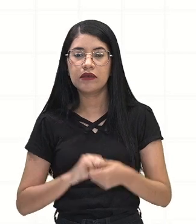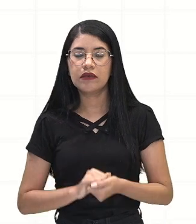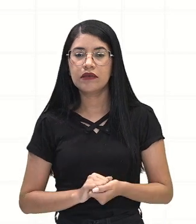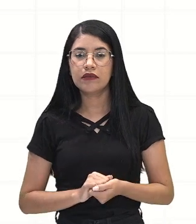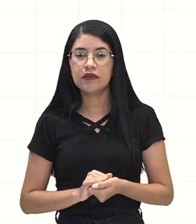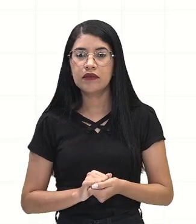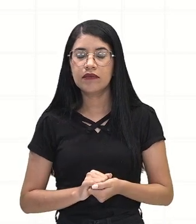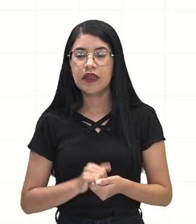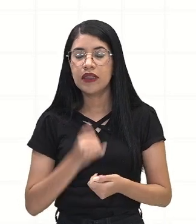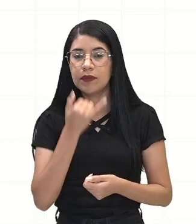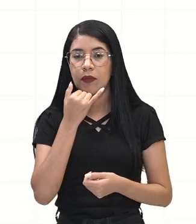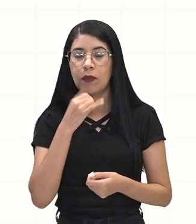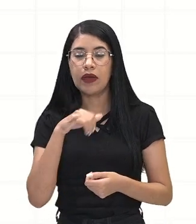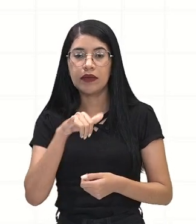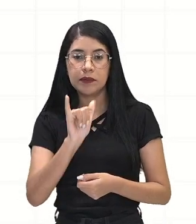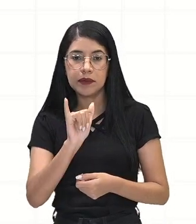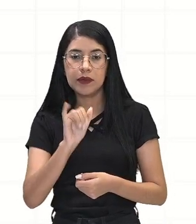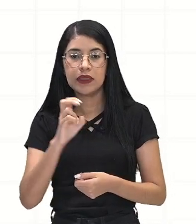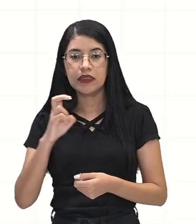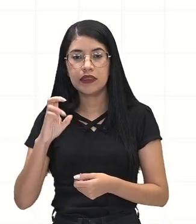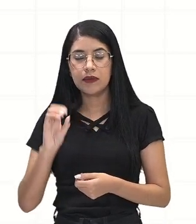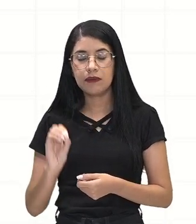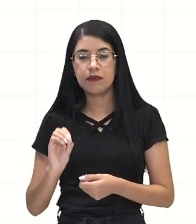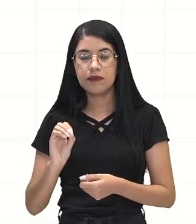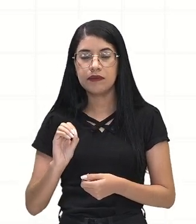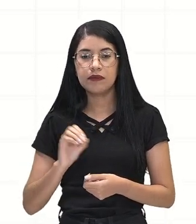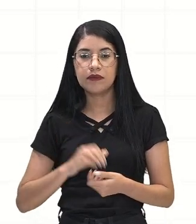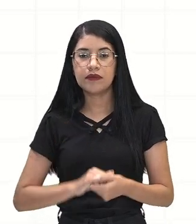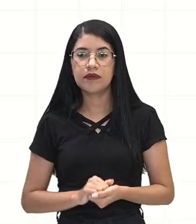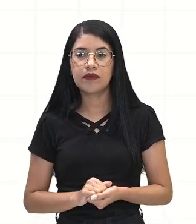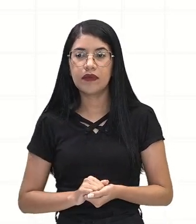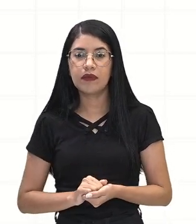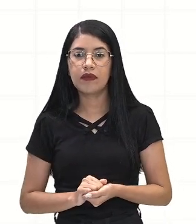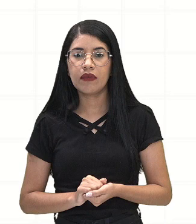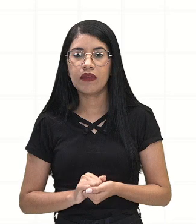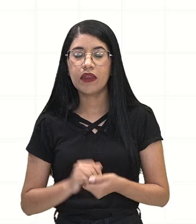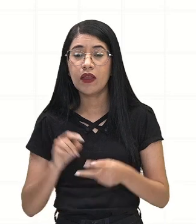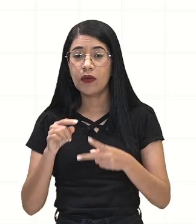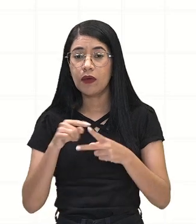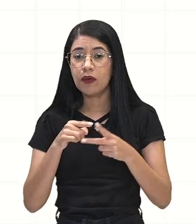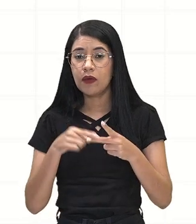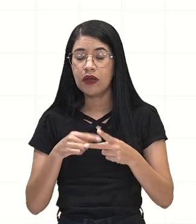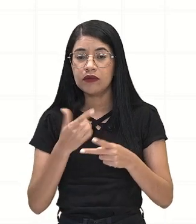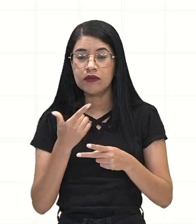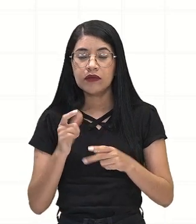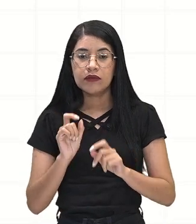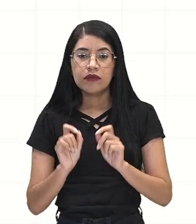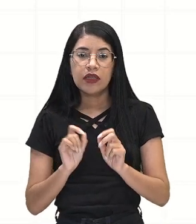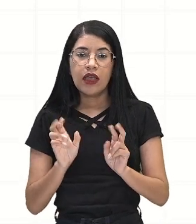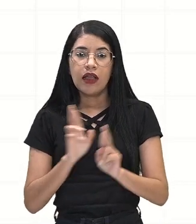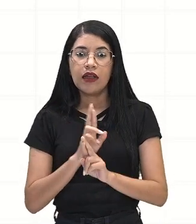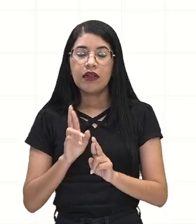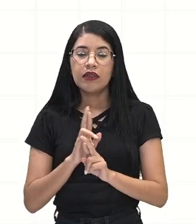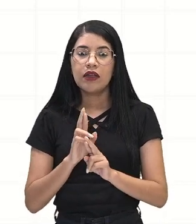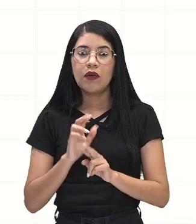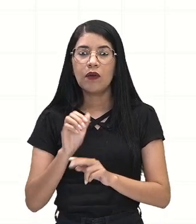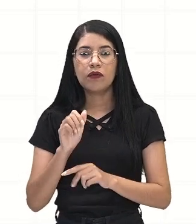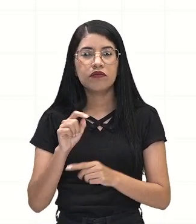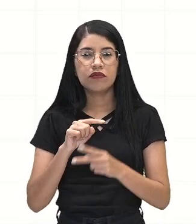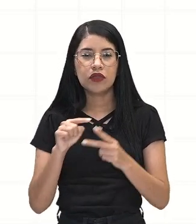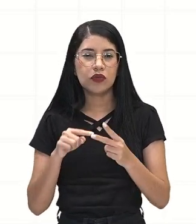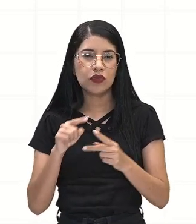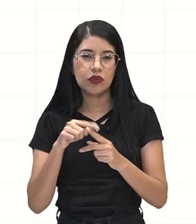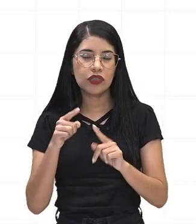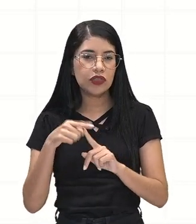e 50. Se observar aqui, ó, esses ângulos, eles não têm a relação de alternos internos e nem